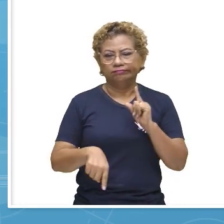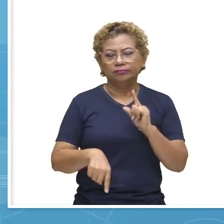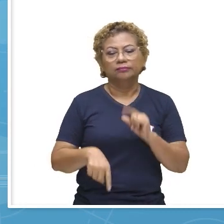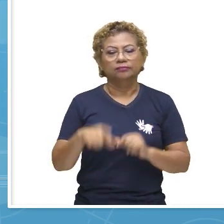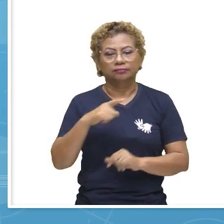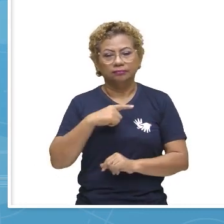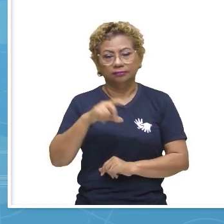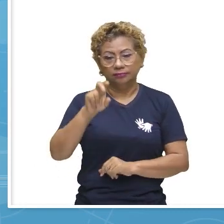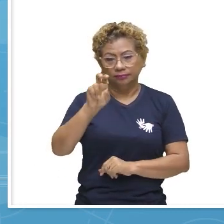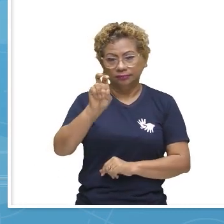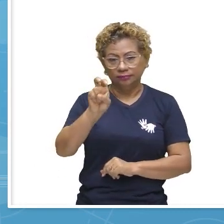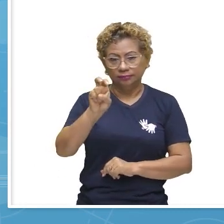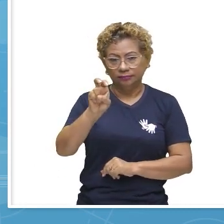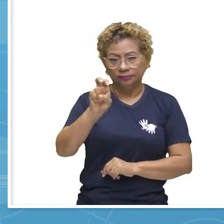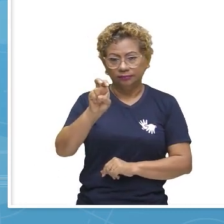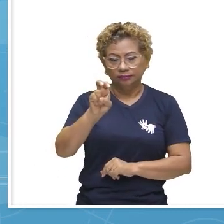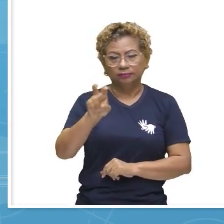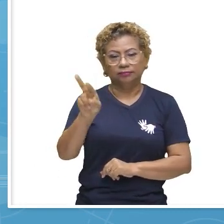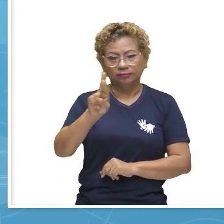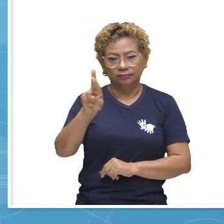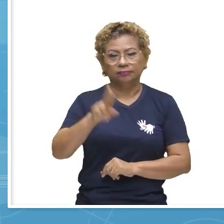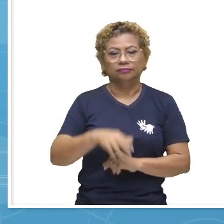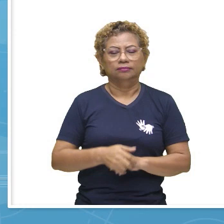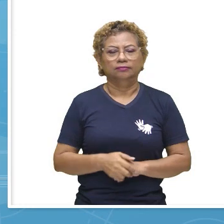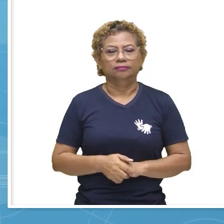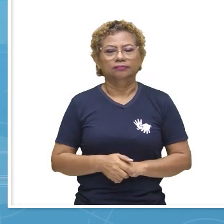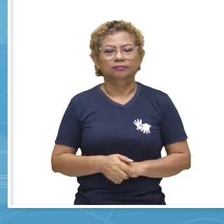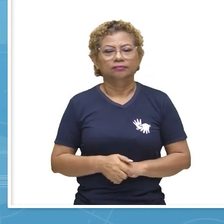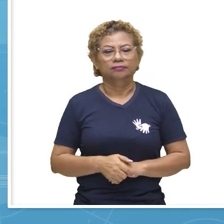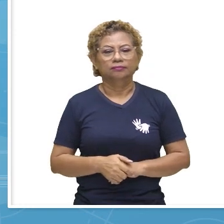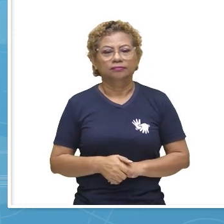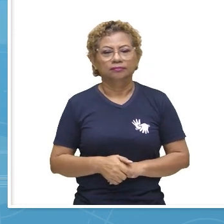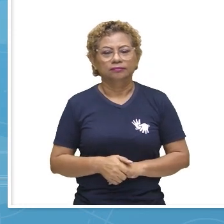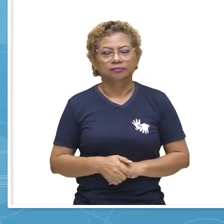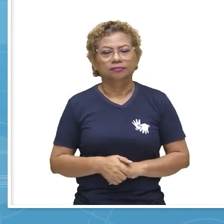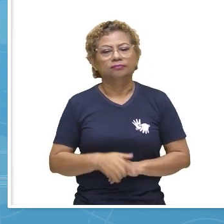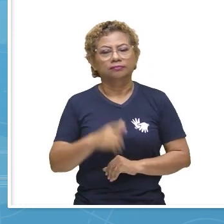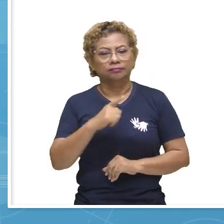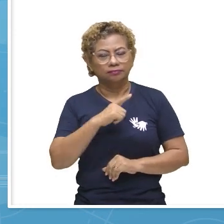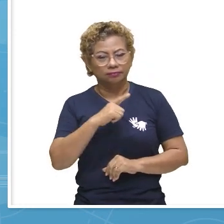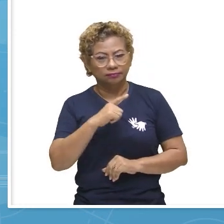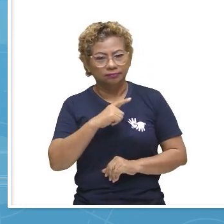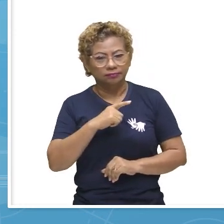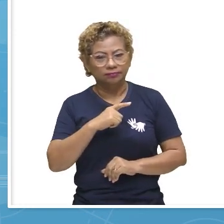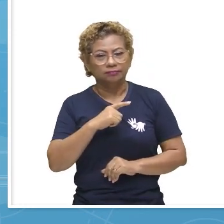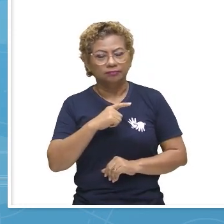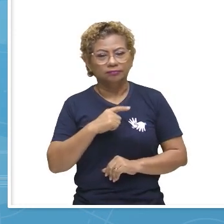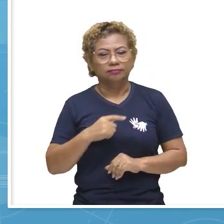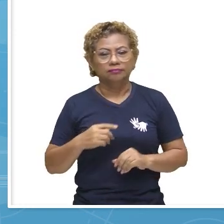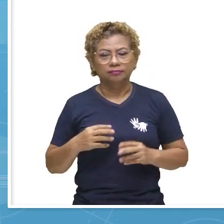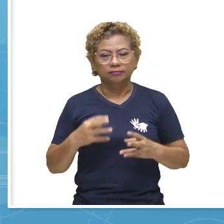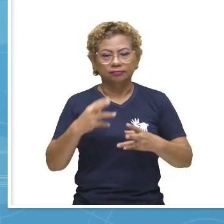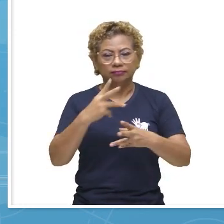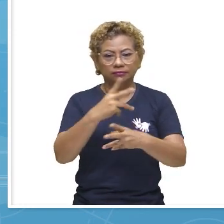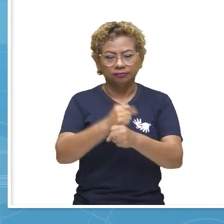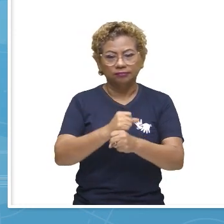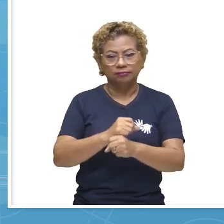R$5, né? Então, o quadrado de 5 é 25 mais R$10, que é o dobro de 5, vai dar